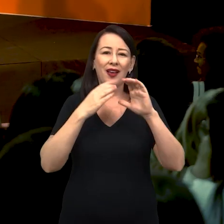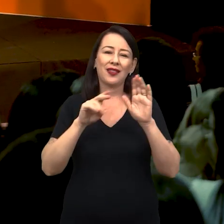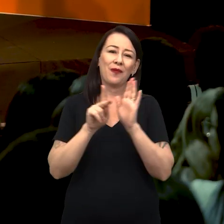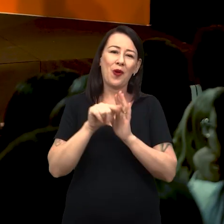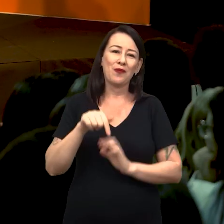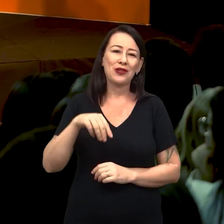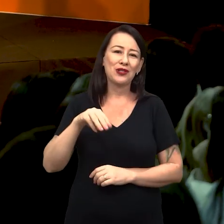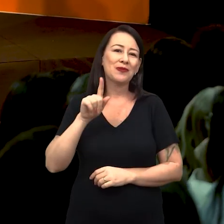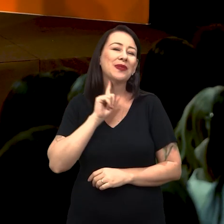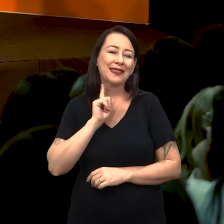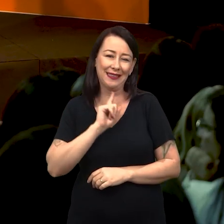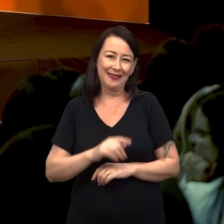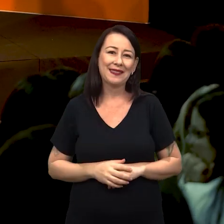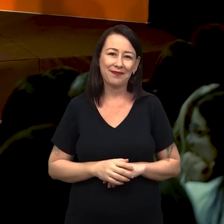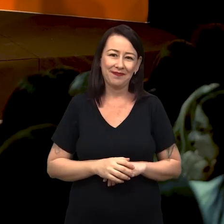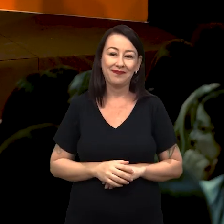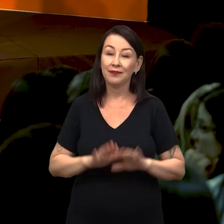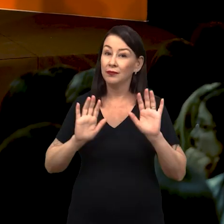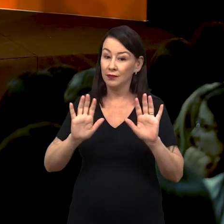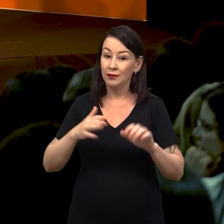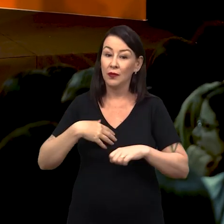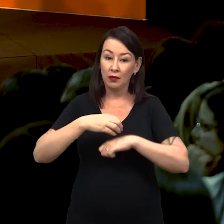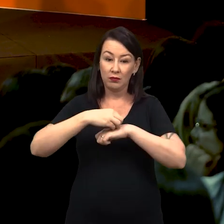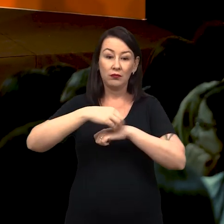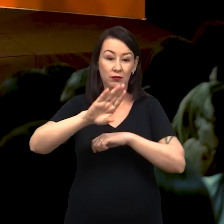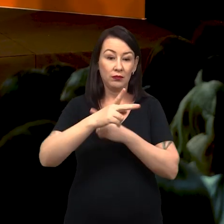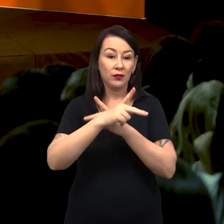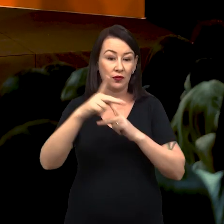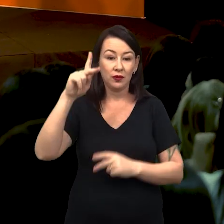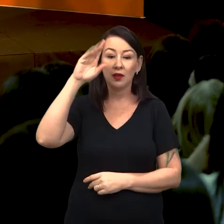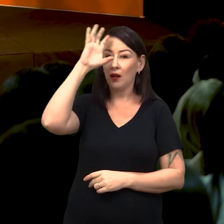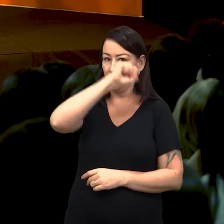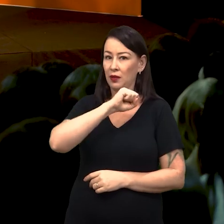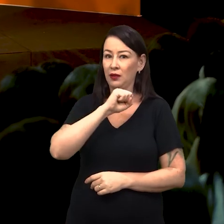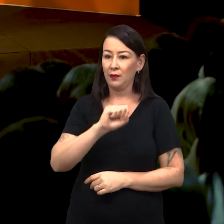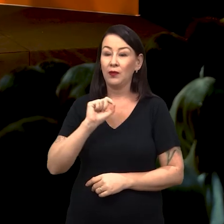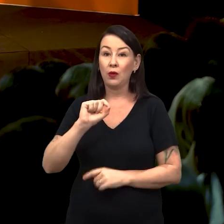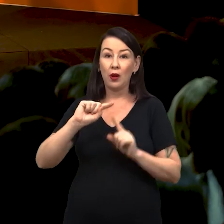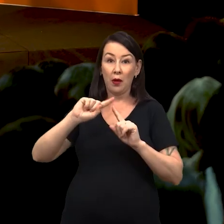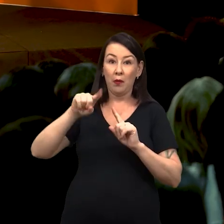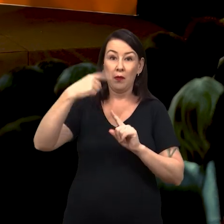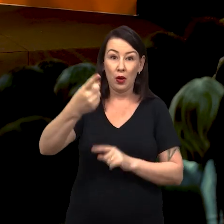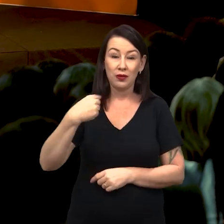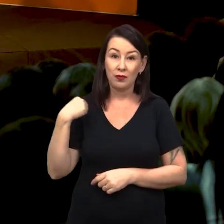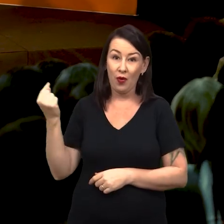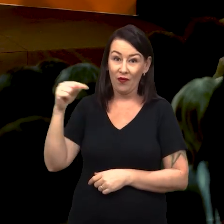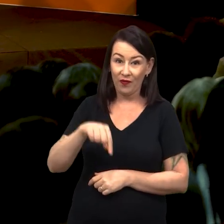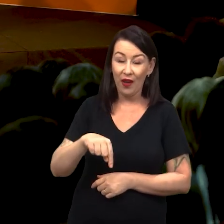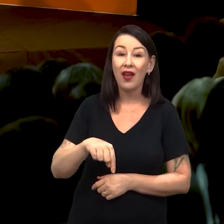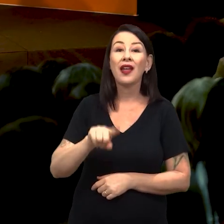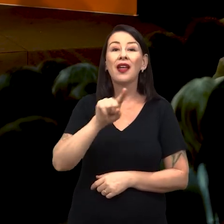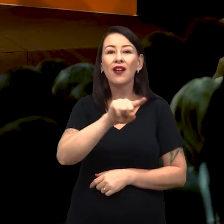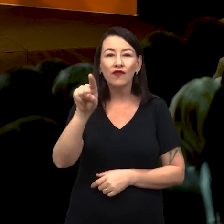Então, vou deixar aqui como tarefa que vocês, na próxima vez que eu voltar aqui,